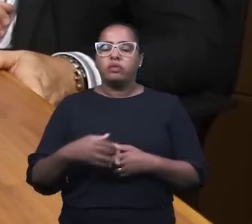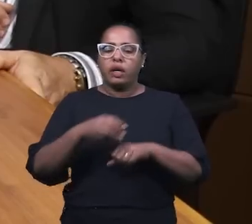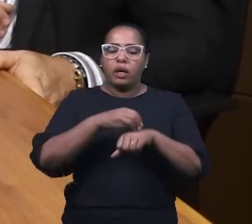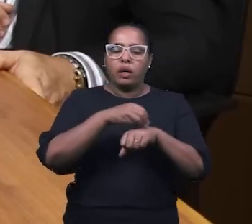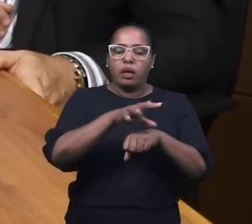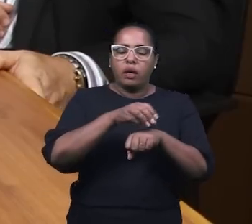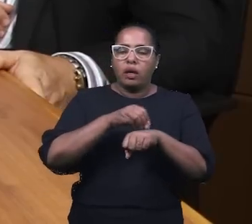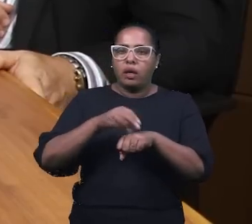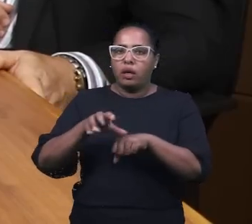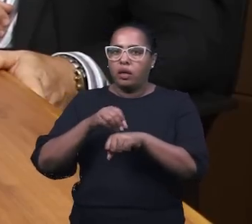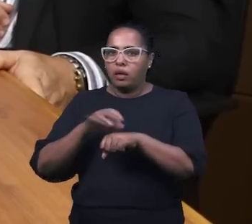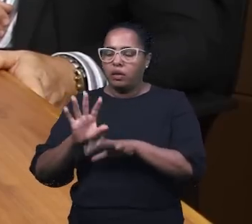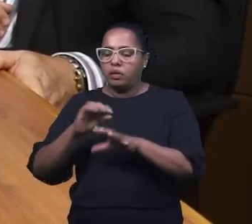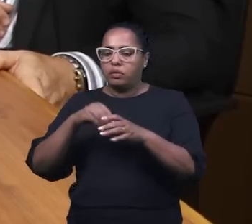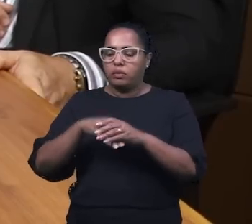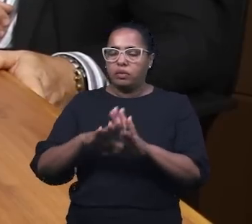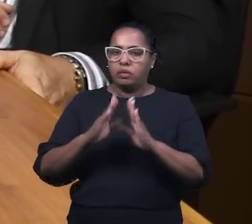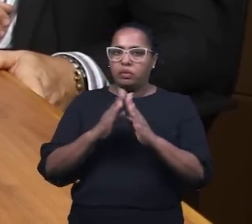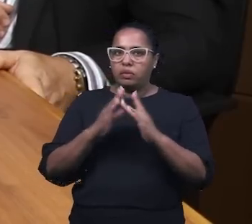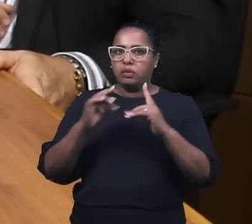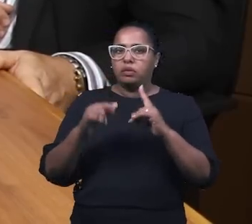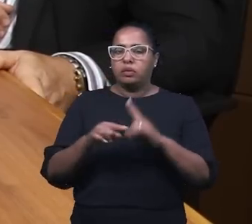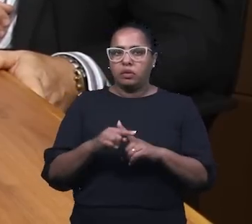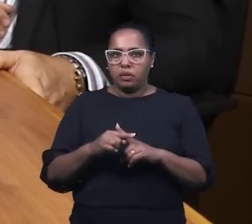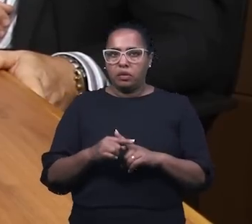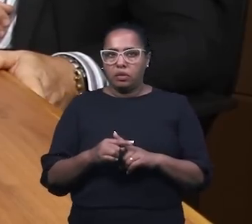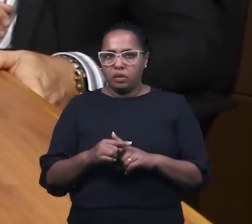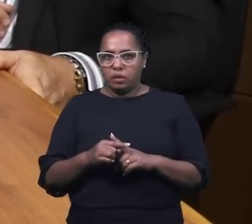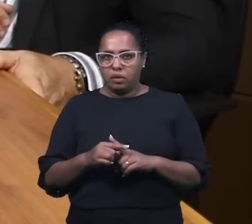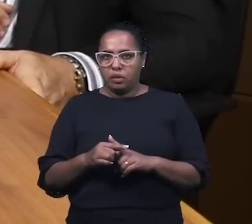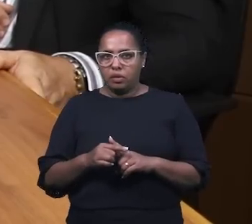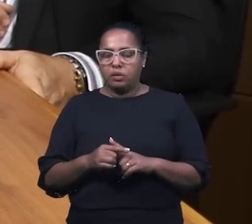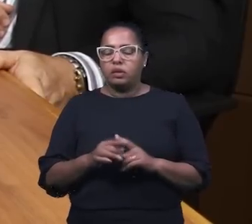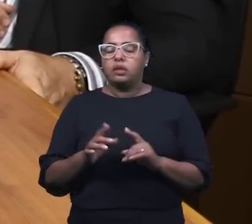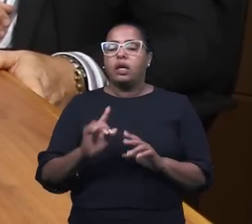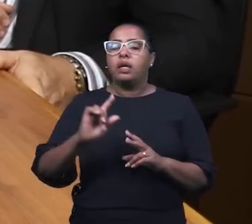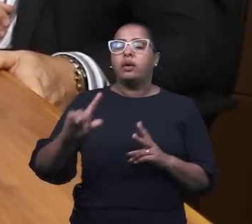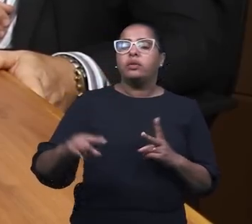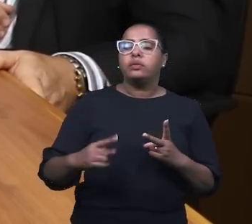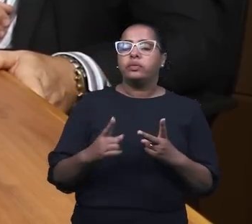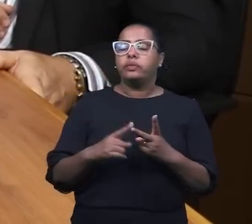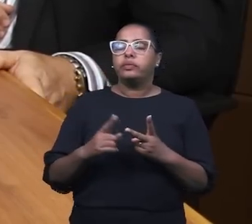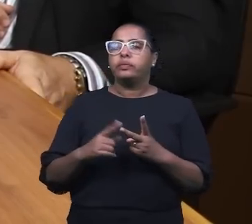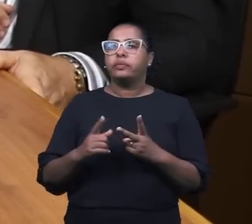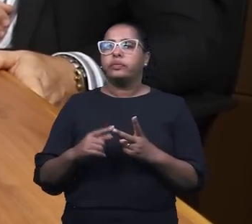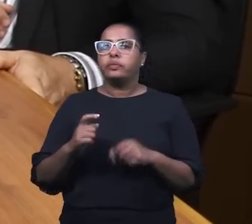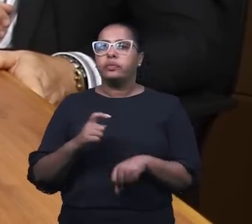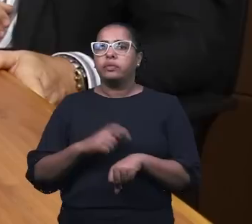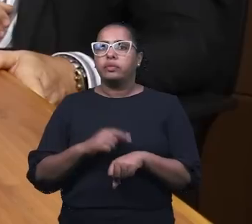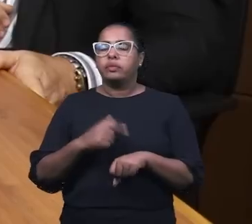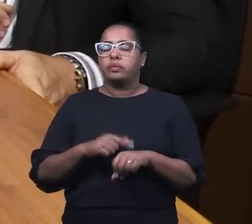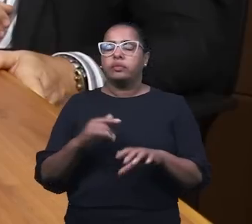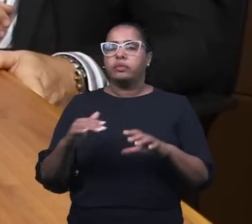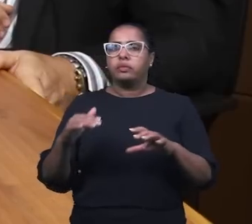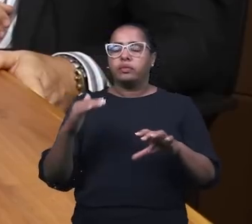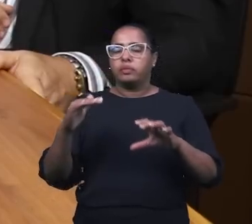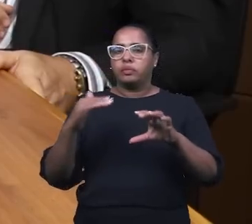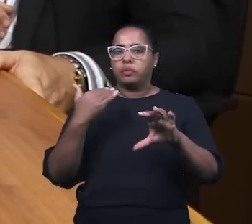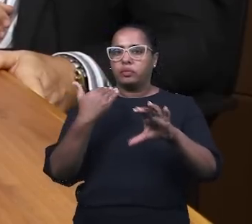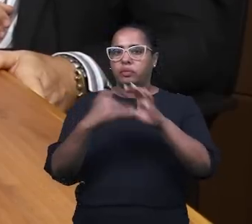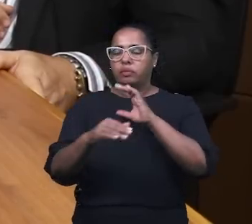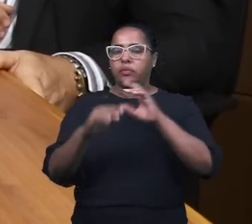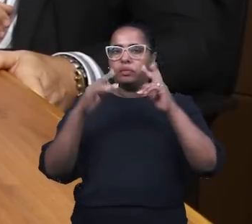sendo divulgado nas igrejas. Então, isso é uma parte. A outra parte é o envio para